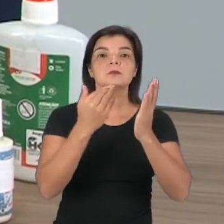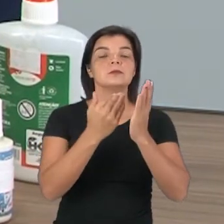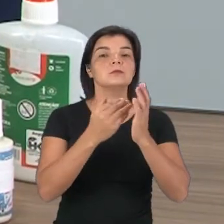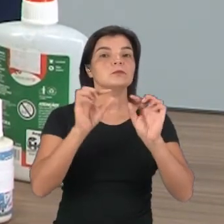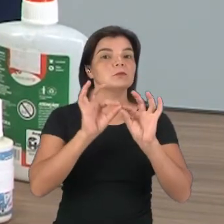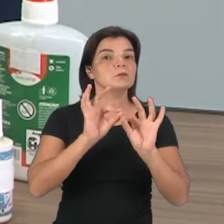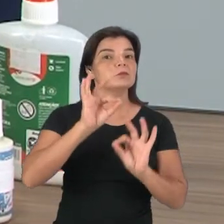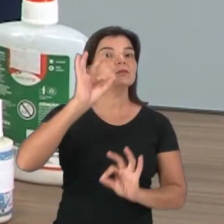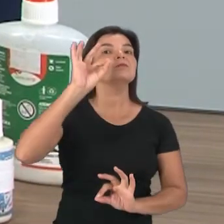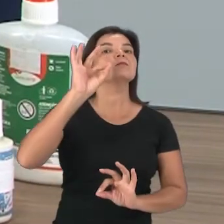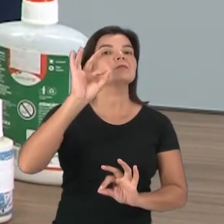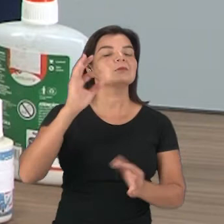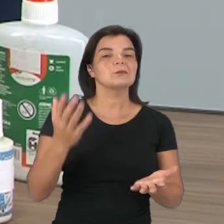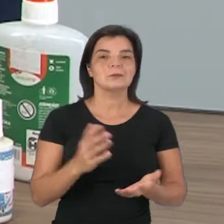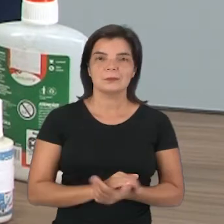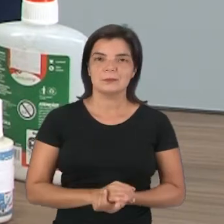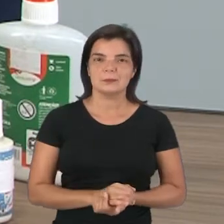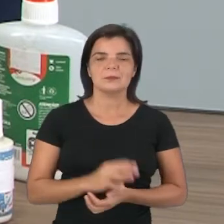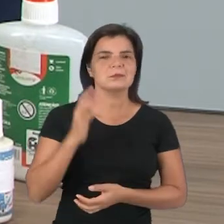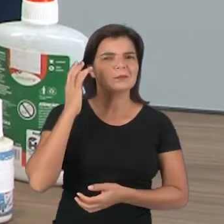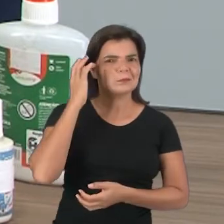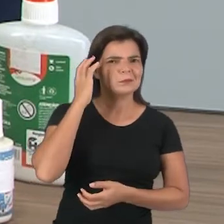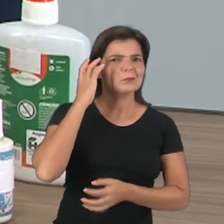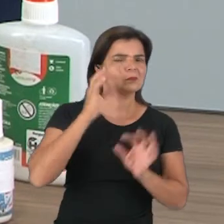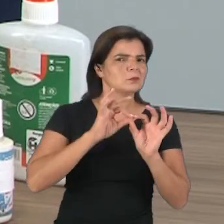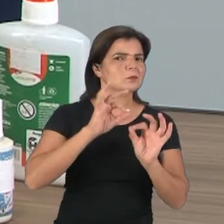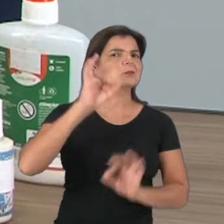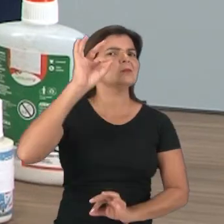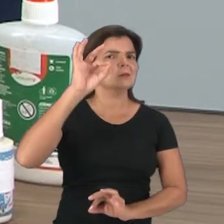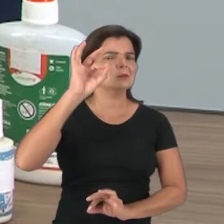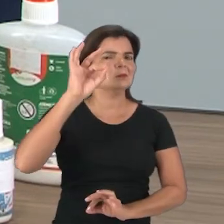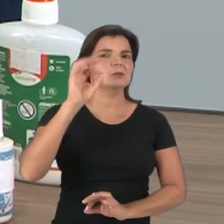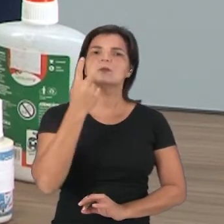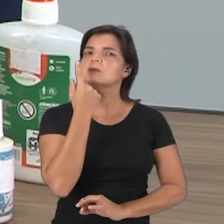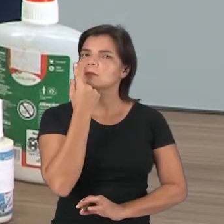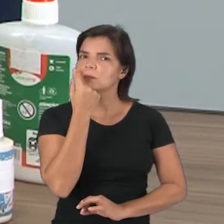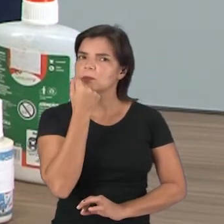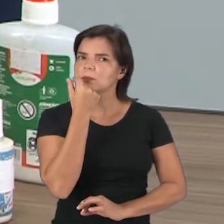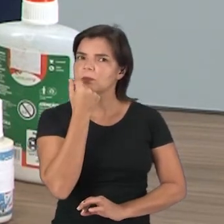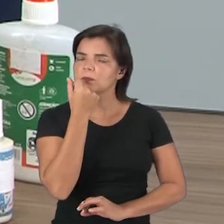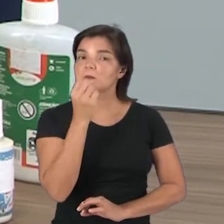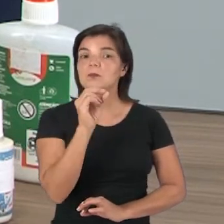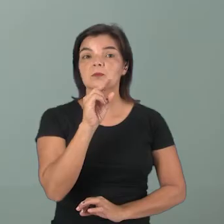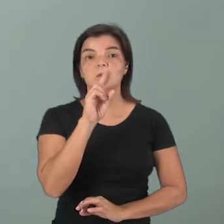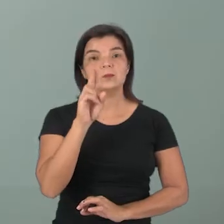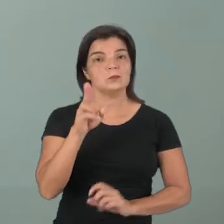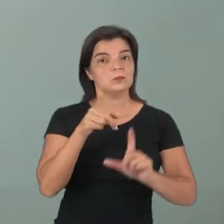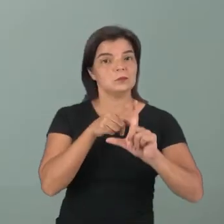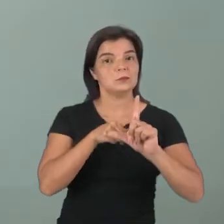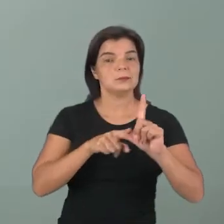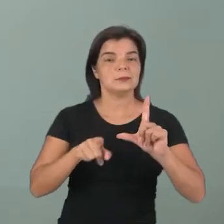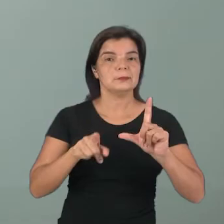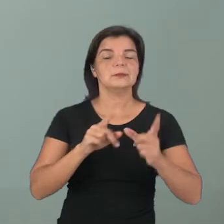mais comprido? Será que mais comprido é o lápis ou é a régua?